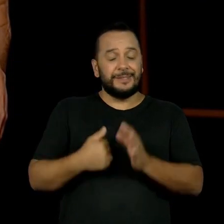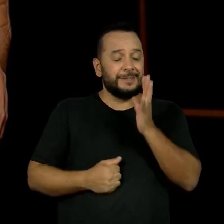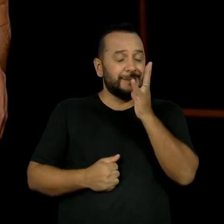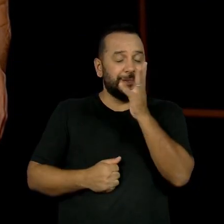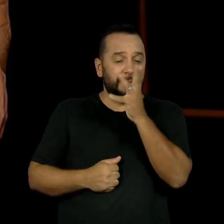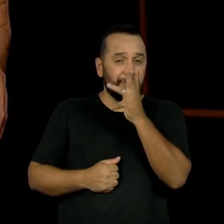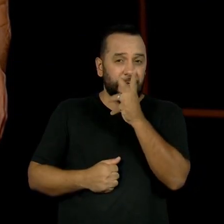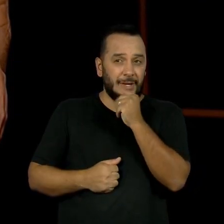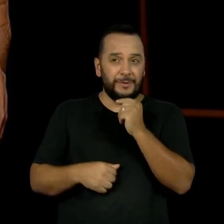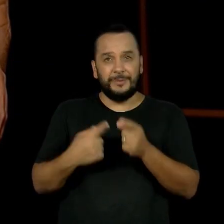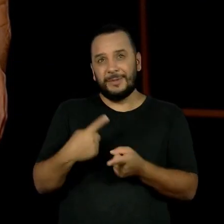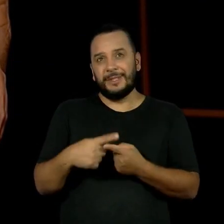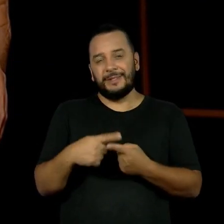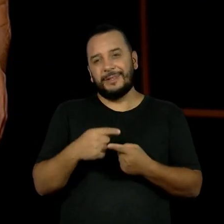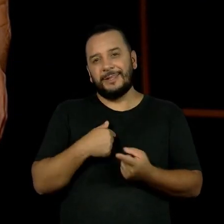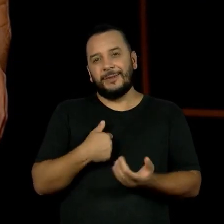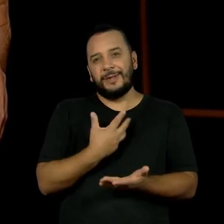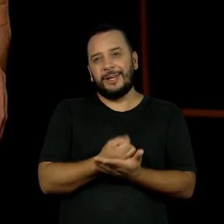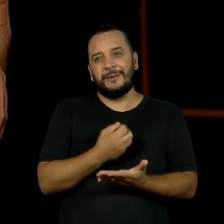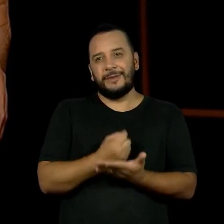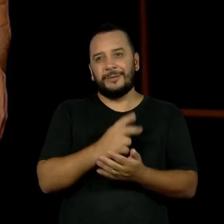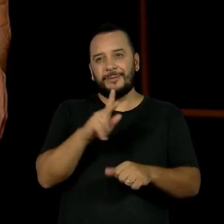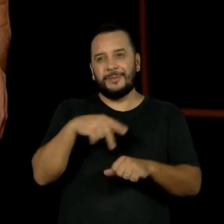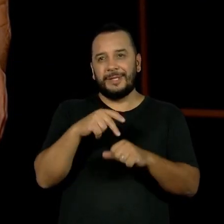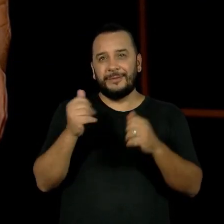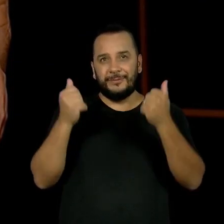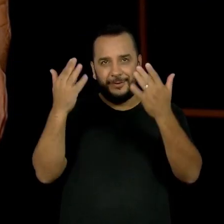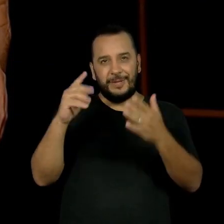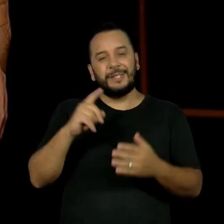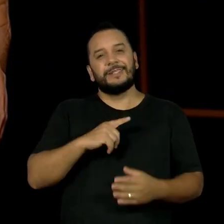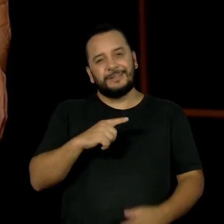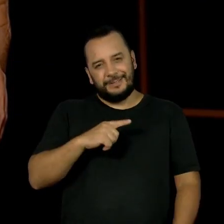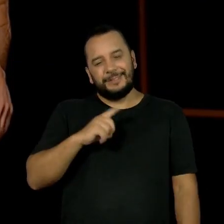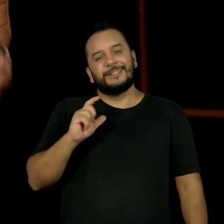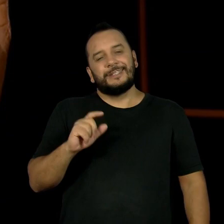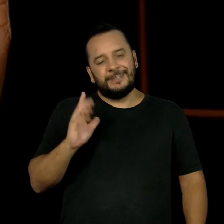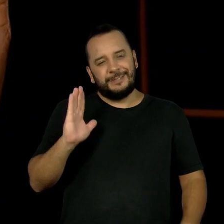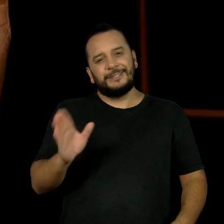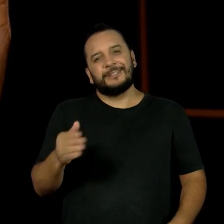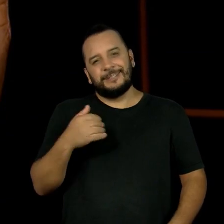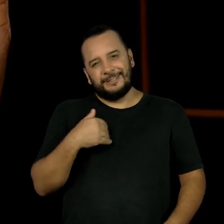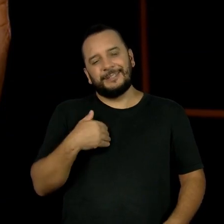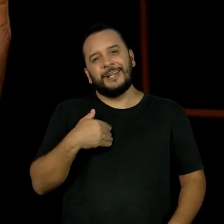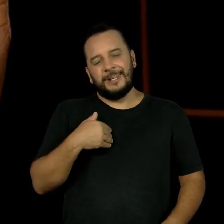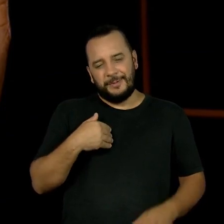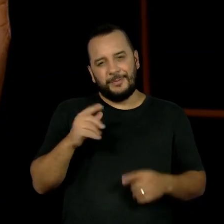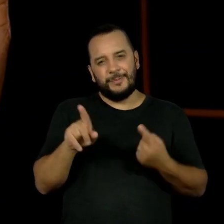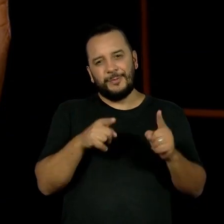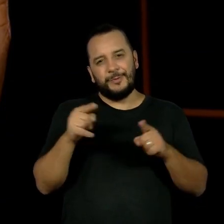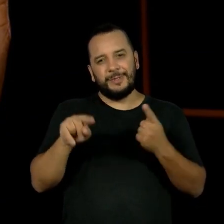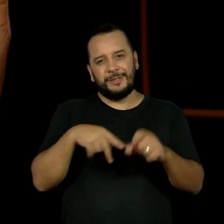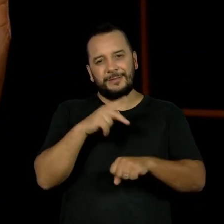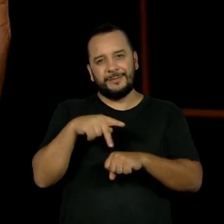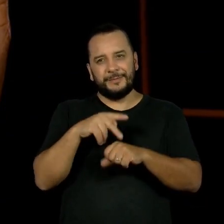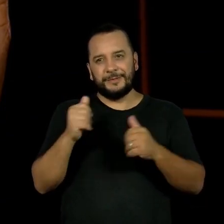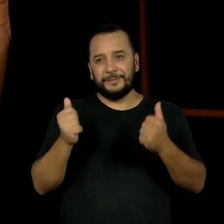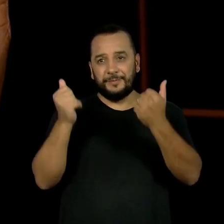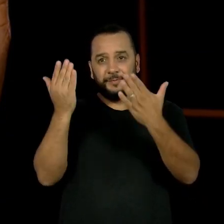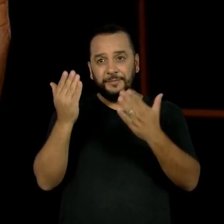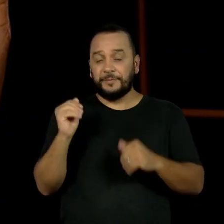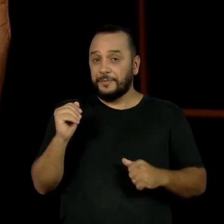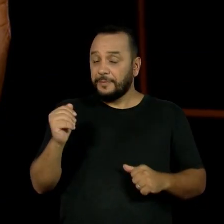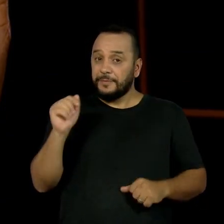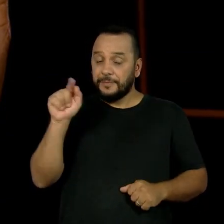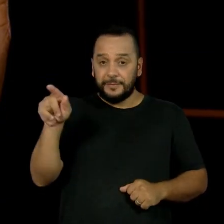estava gravando fora do país, né? Eu já tinha um disco fora. E foi nesse miolo aí, um dia ele